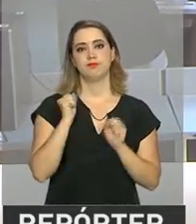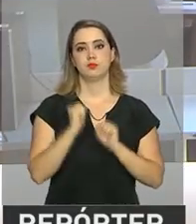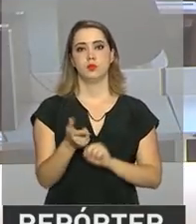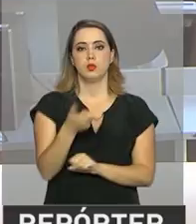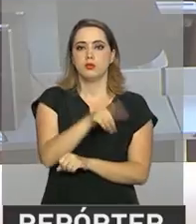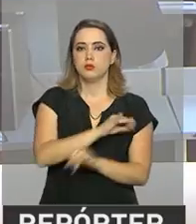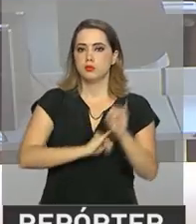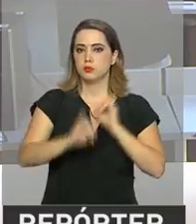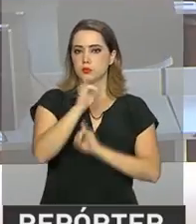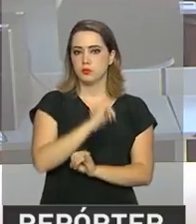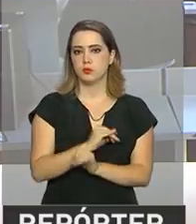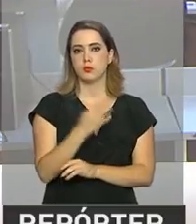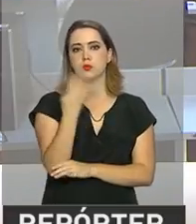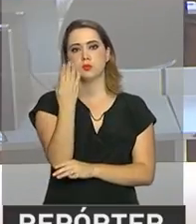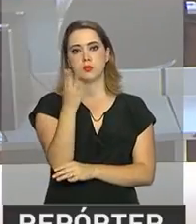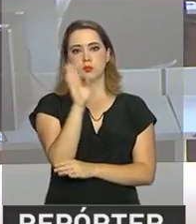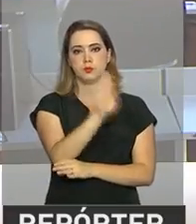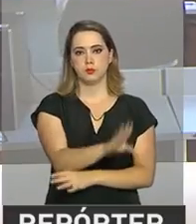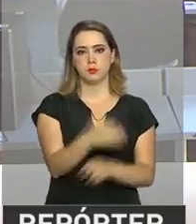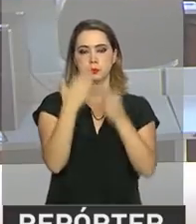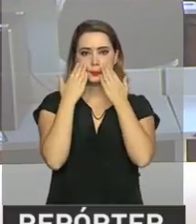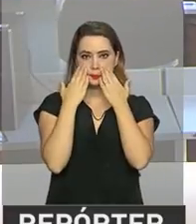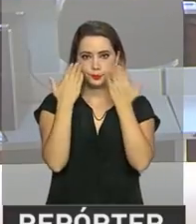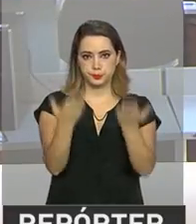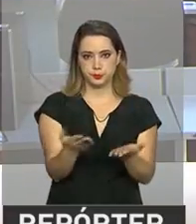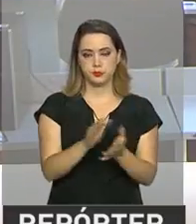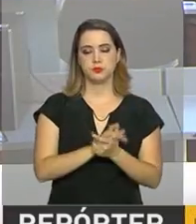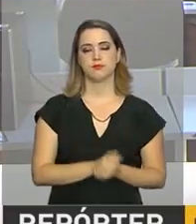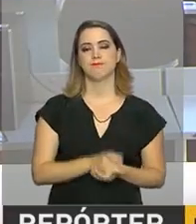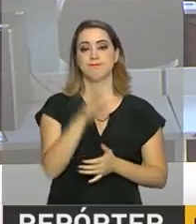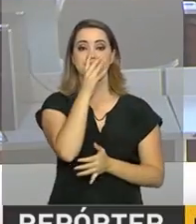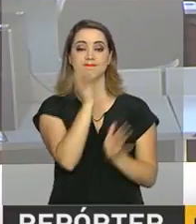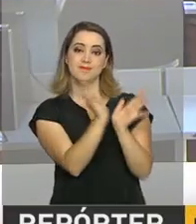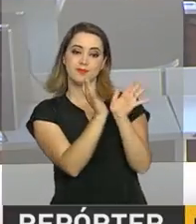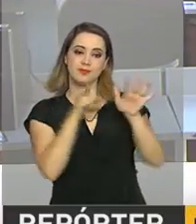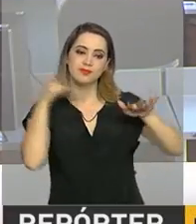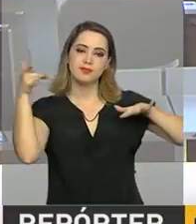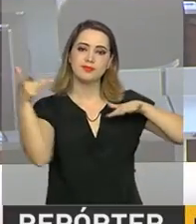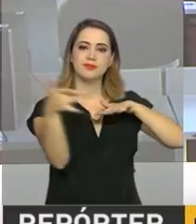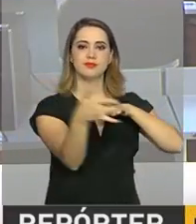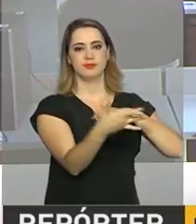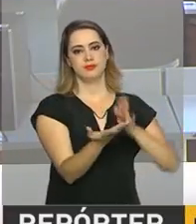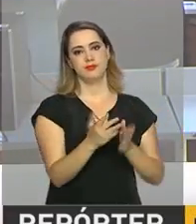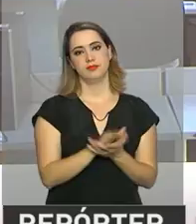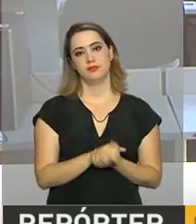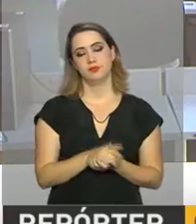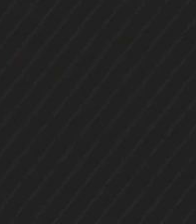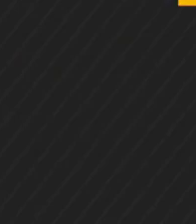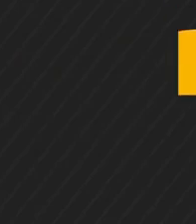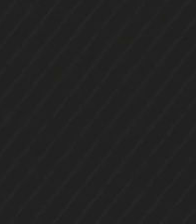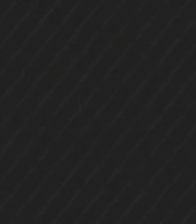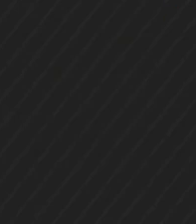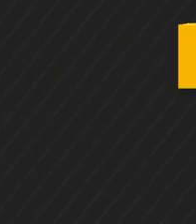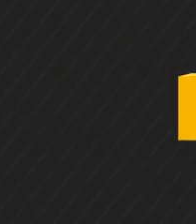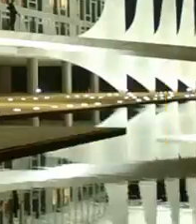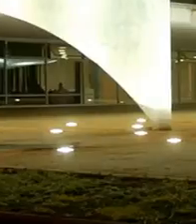momento com outras informações o às quatro da tarde na próxima edição acompanhe as novidades também pelas nossas redes sociais